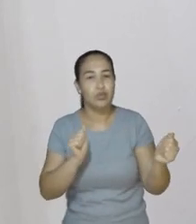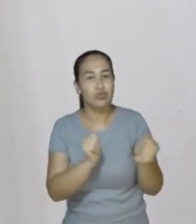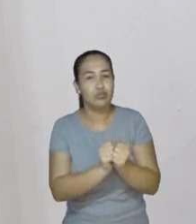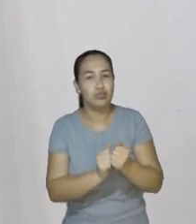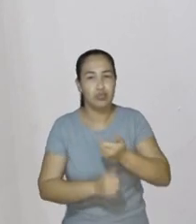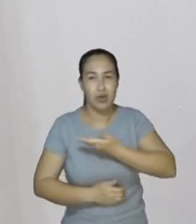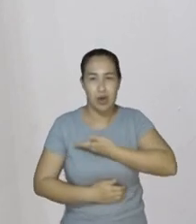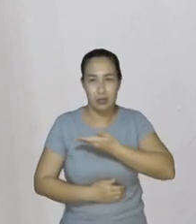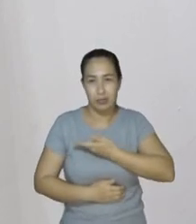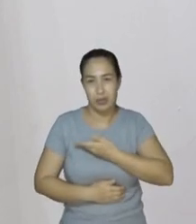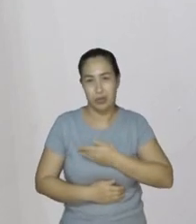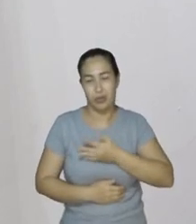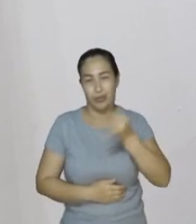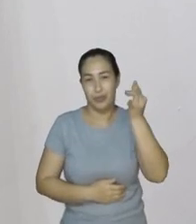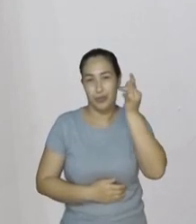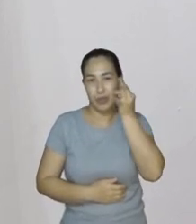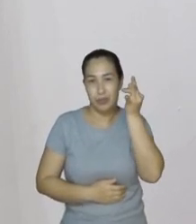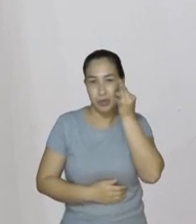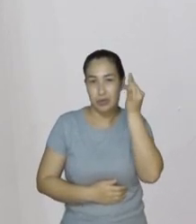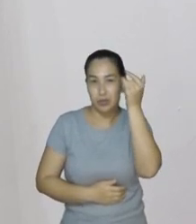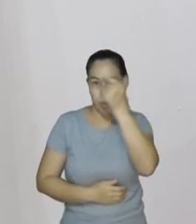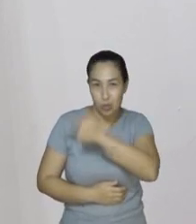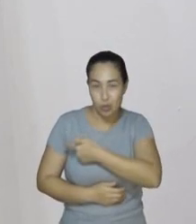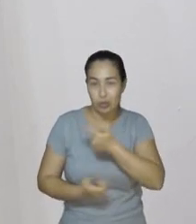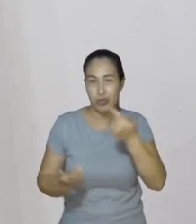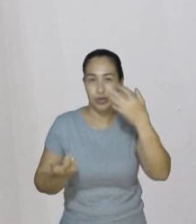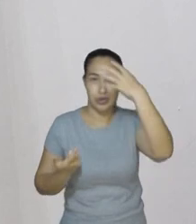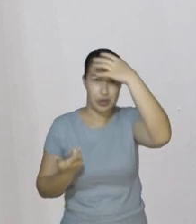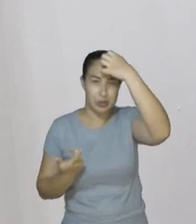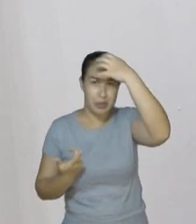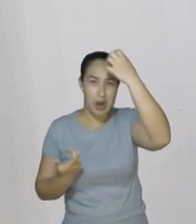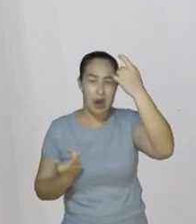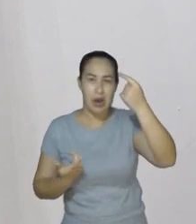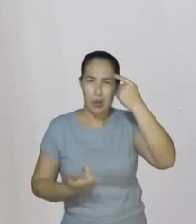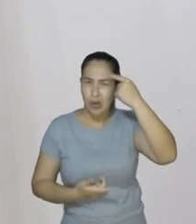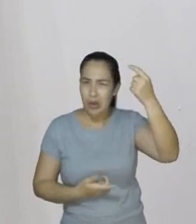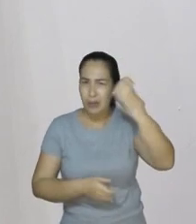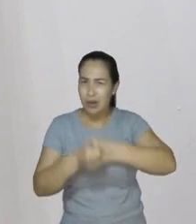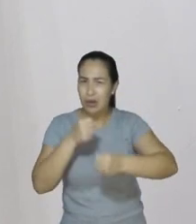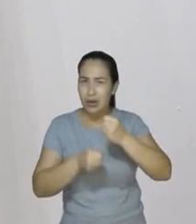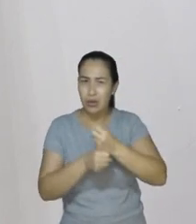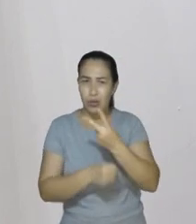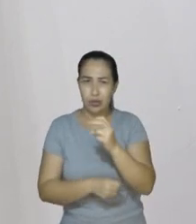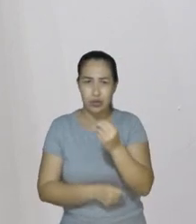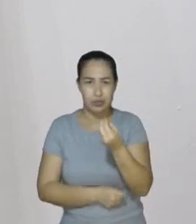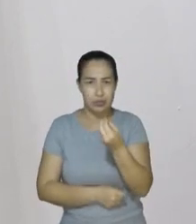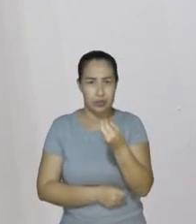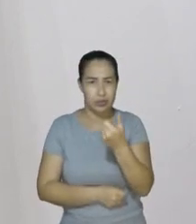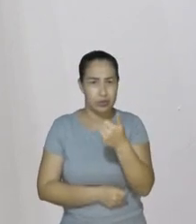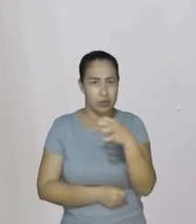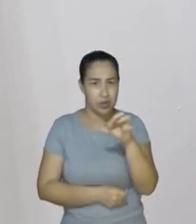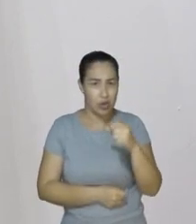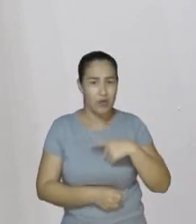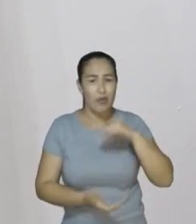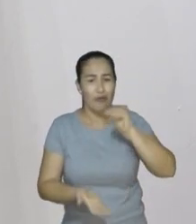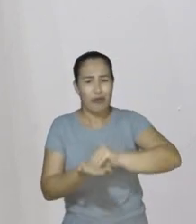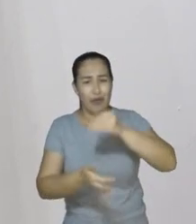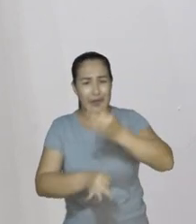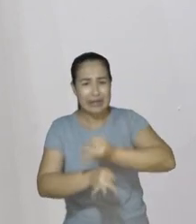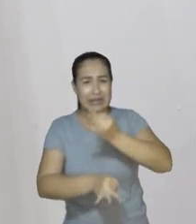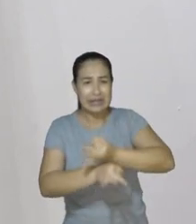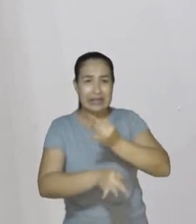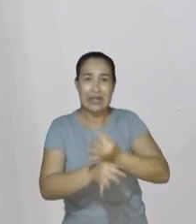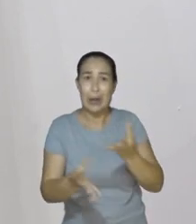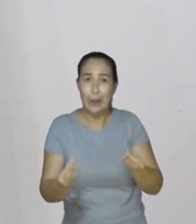deputado Fabiano e deputado Ismael, vocês lembram que em 2019 eu faltei tanto, porque rodava as assembleias legislativas, que quando eu vi,